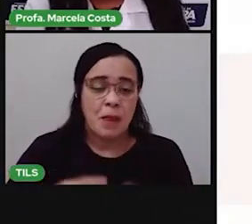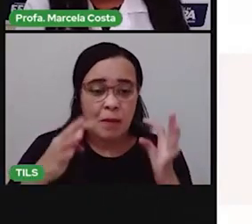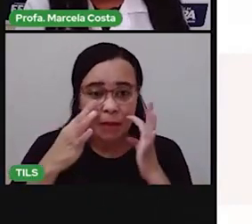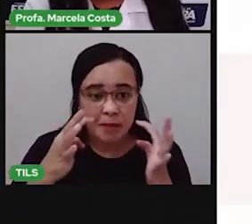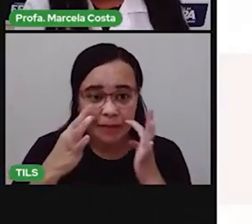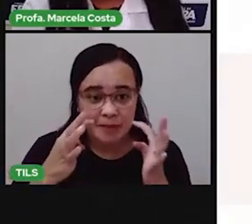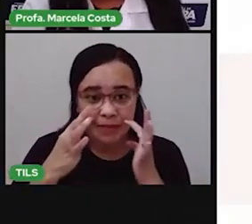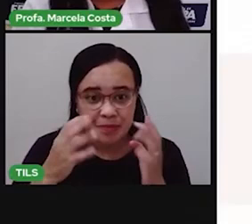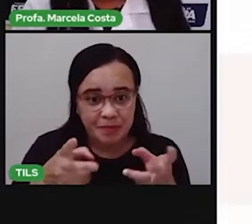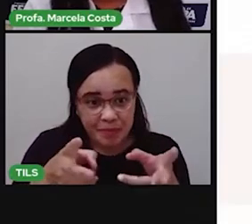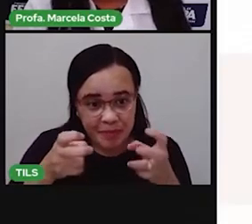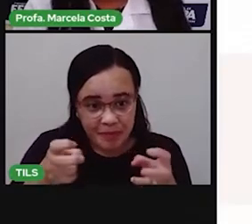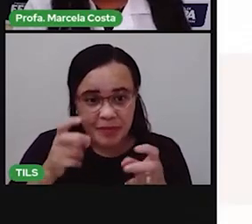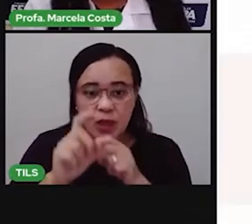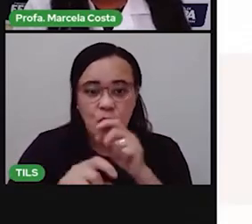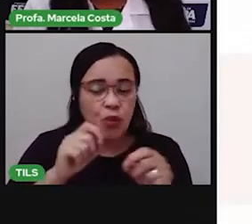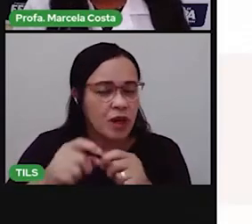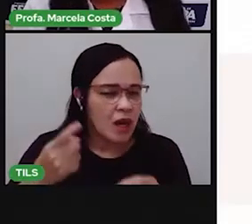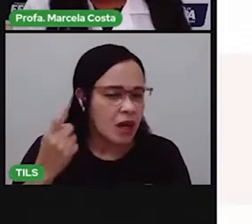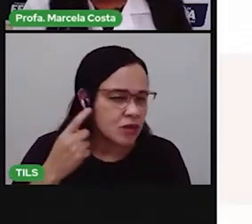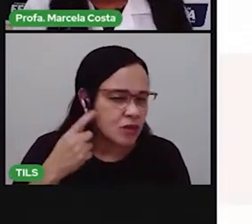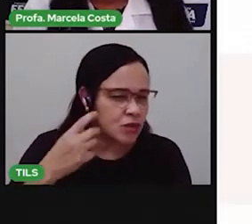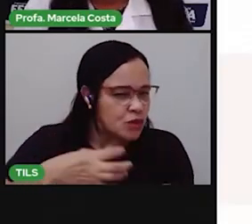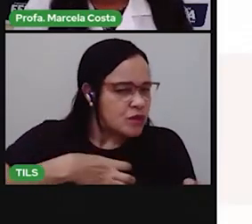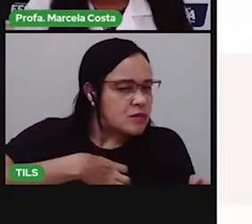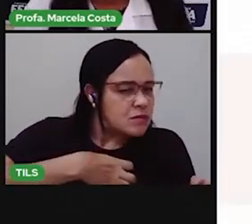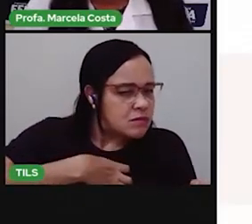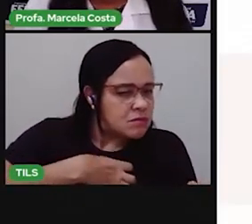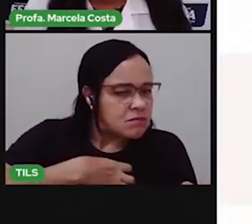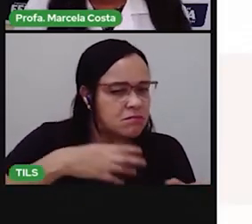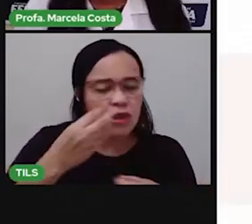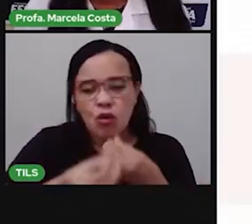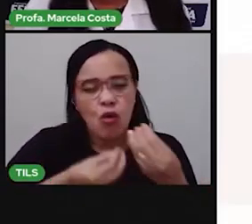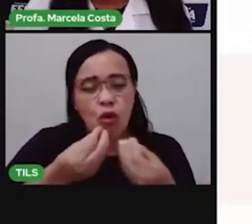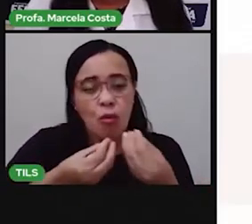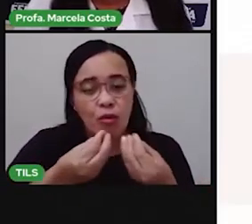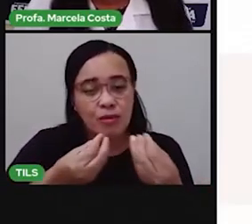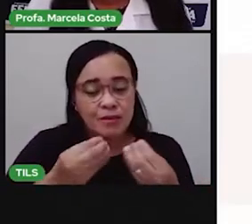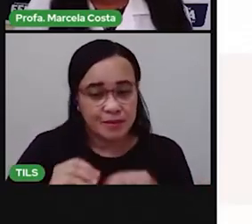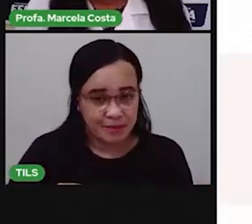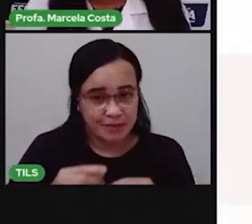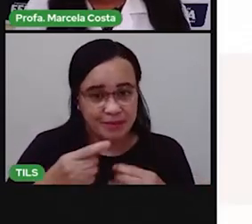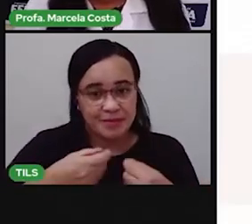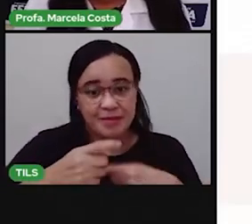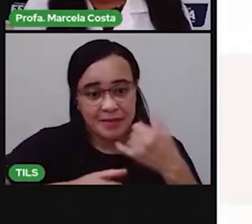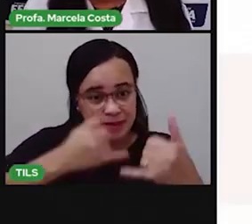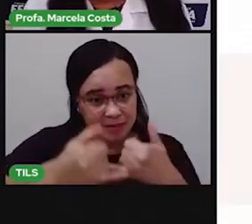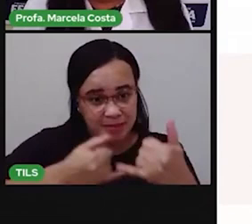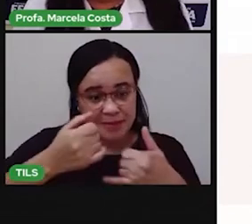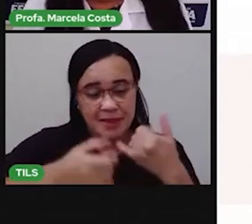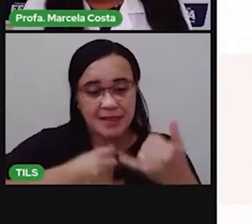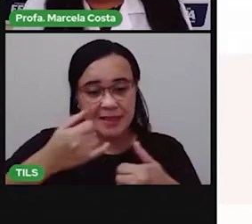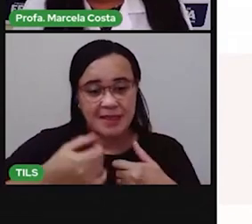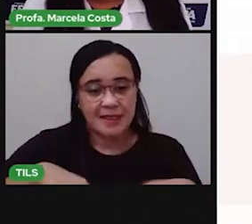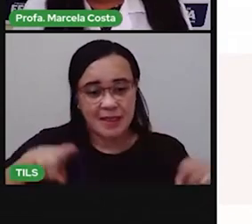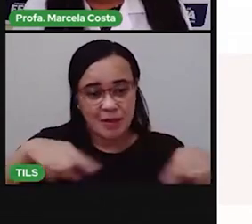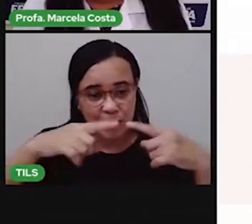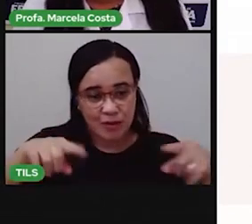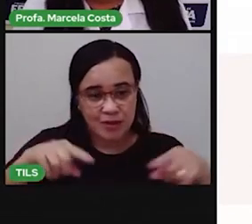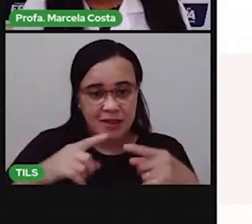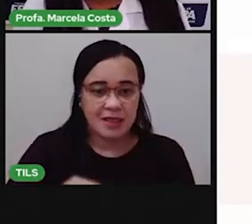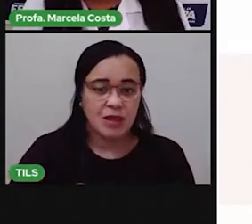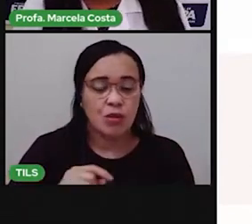possam perceber a sonoridade, o ritmo dessa parlenda. Boca de